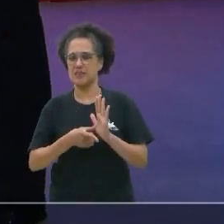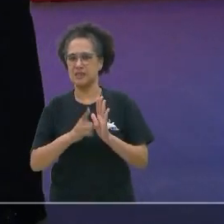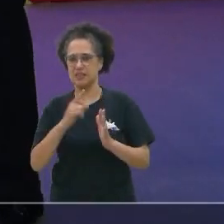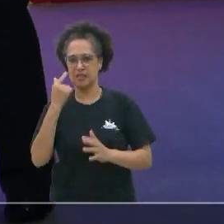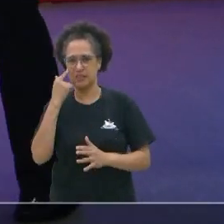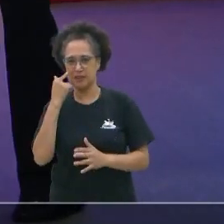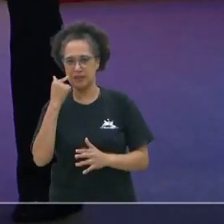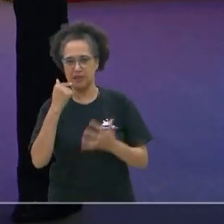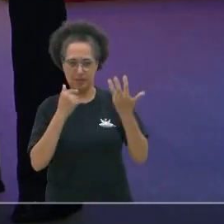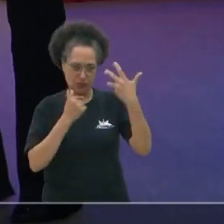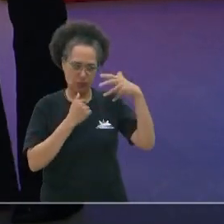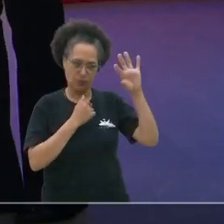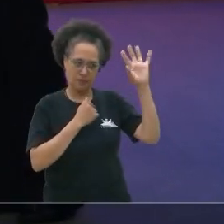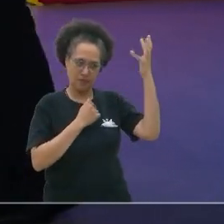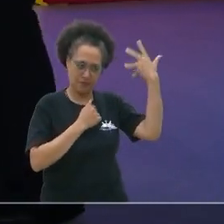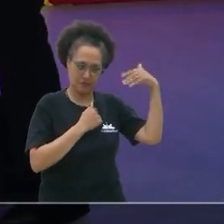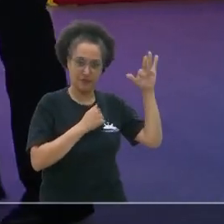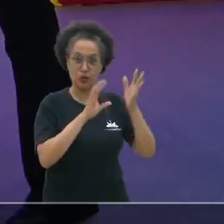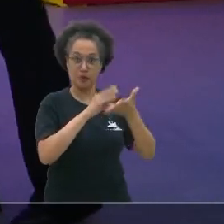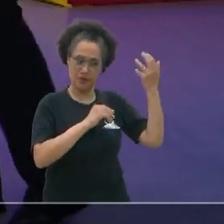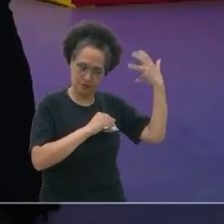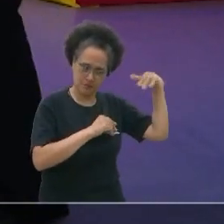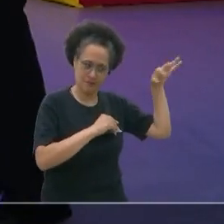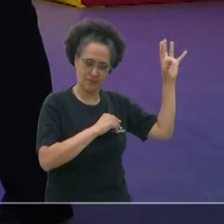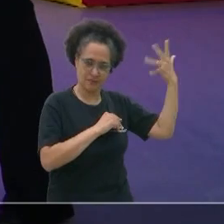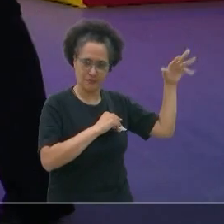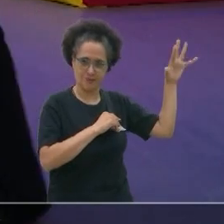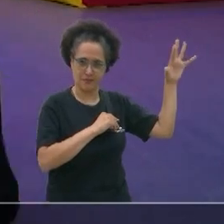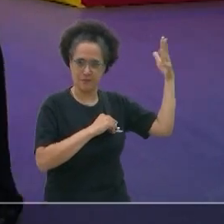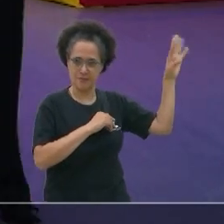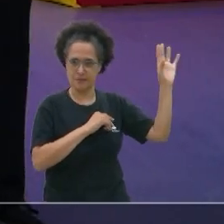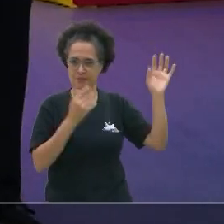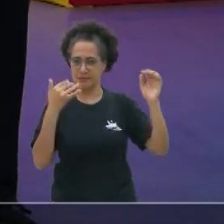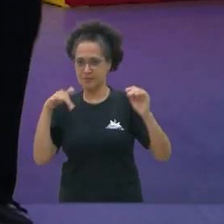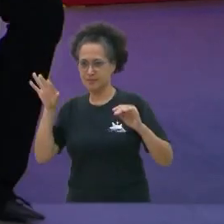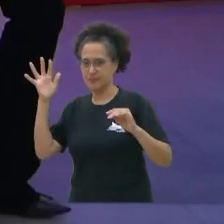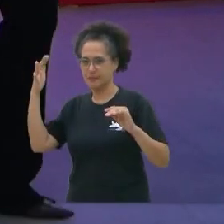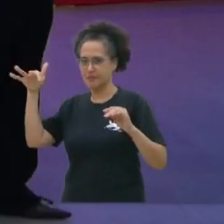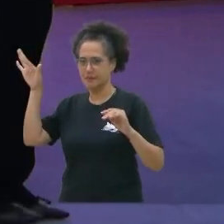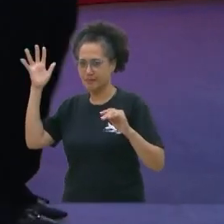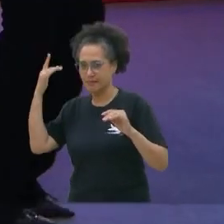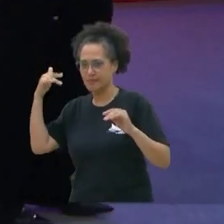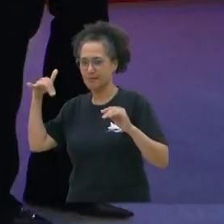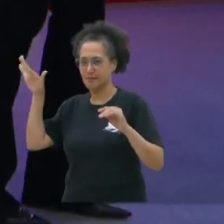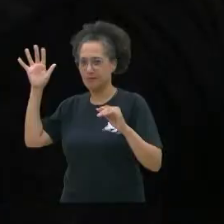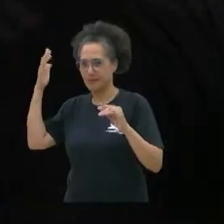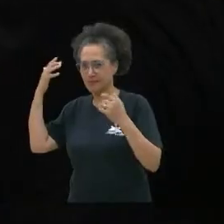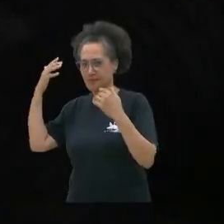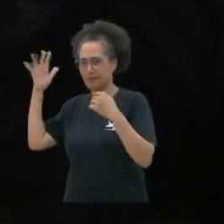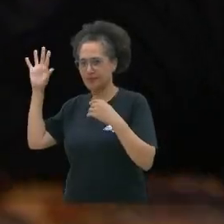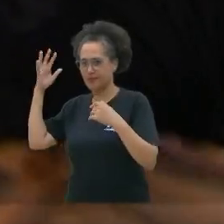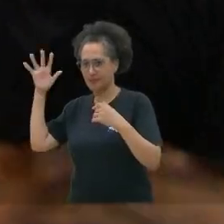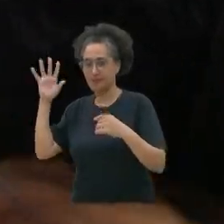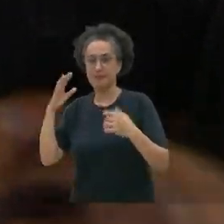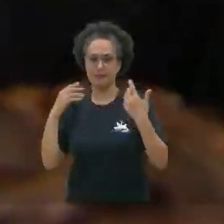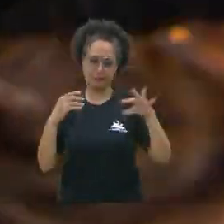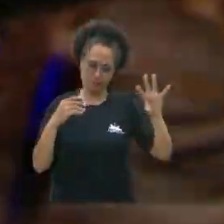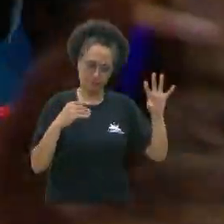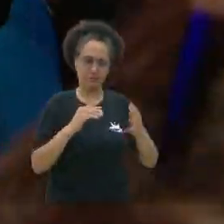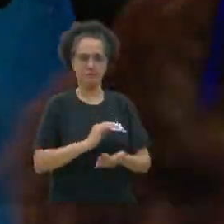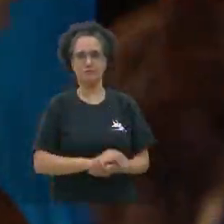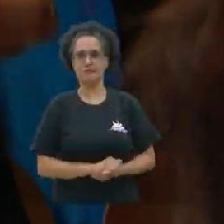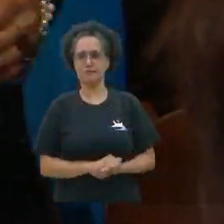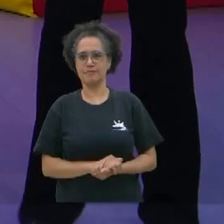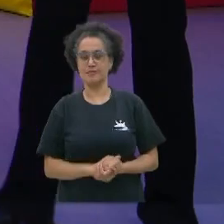Vai lá. Tungunungu, tungunungu, tungunungu, tchá, tchá. Tungunungu, tungunungu, tungunungu.